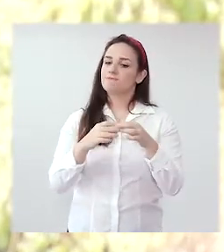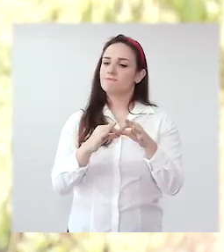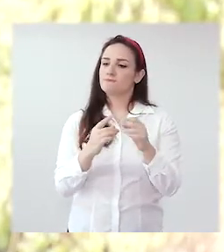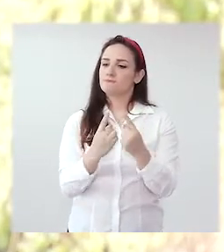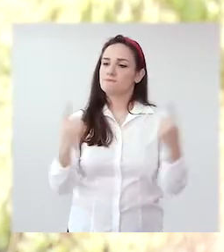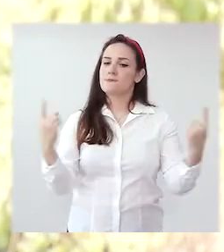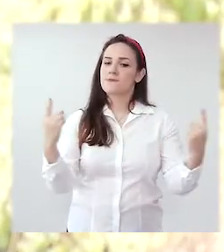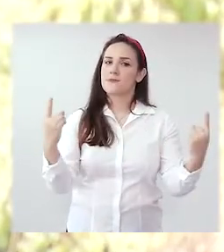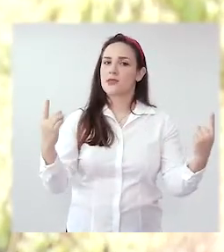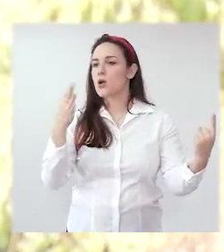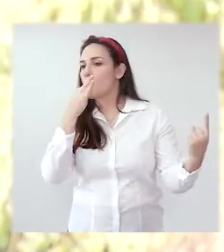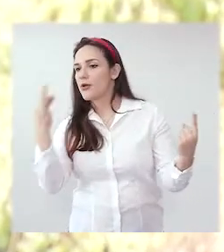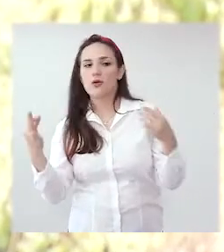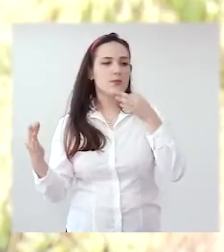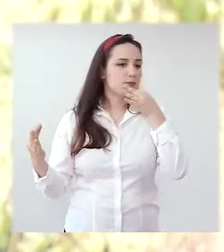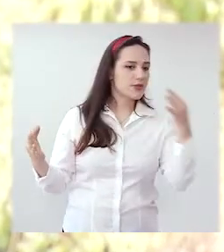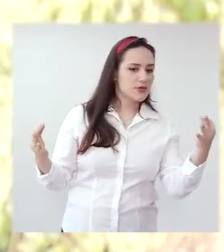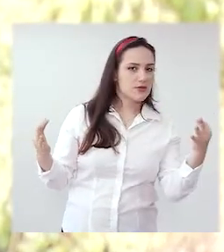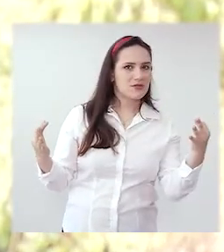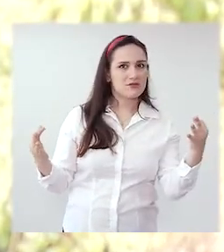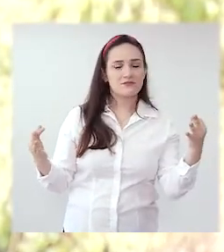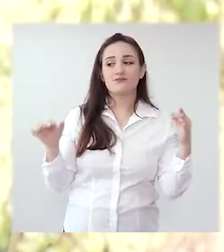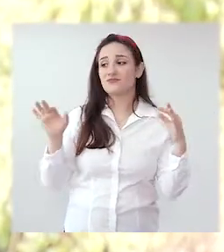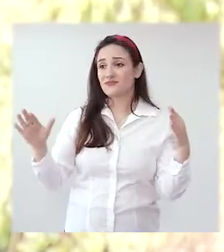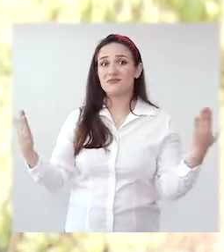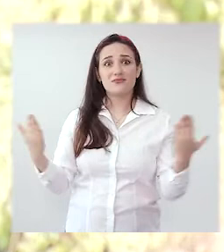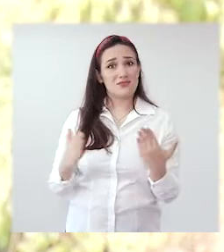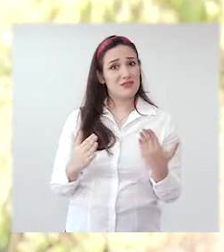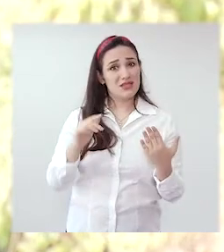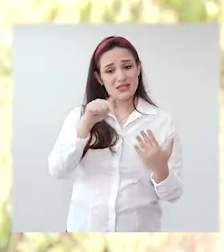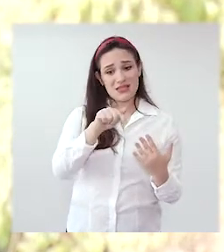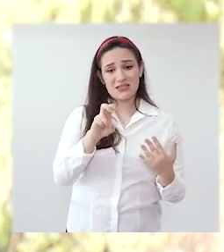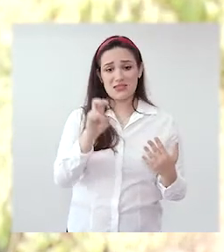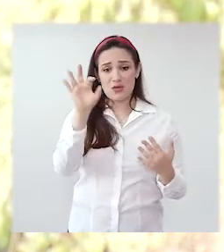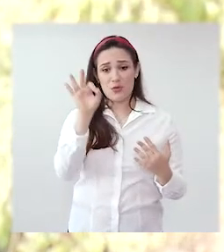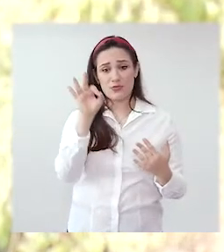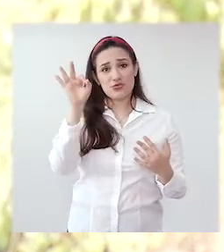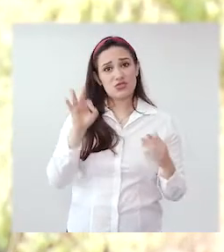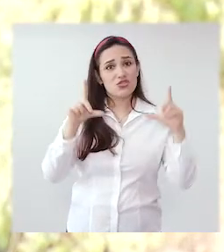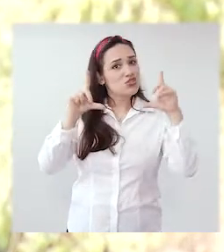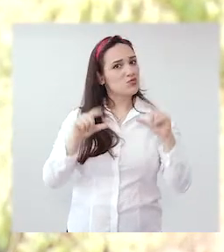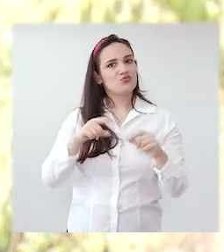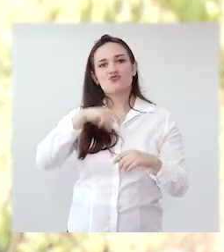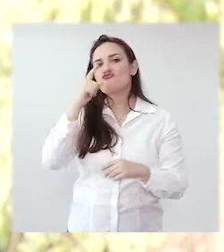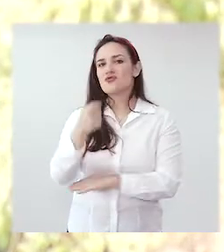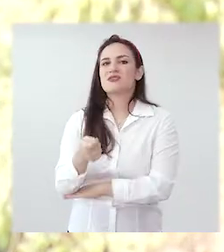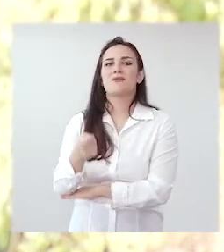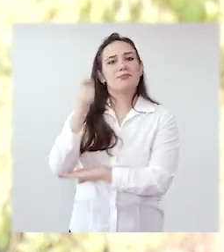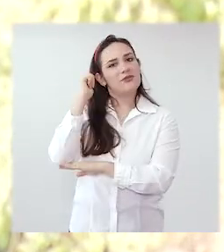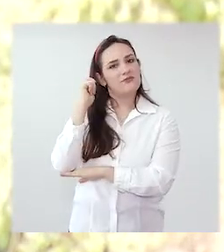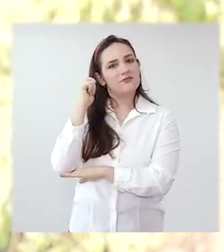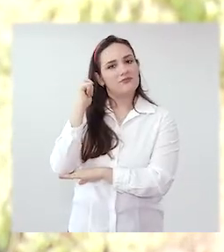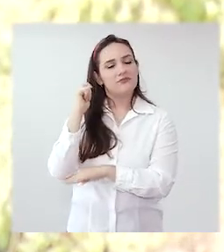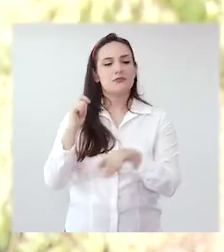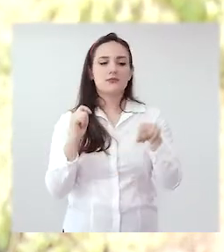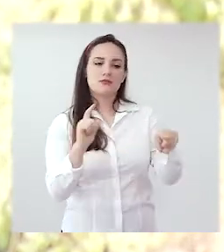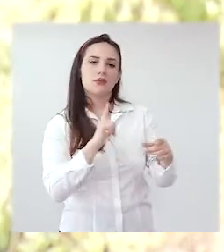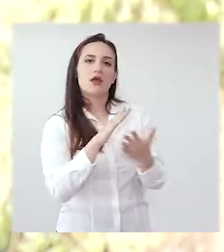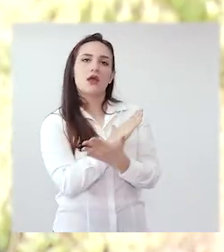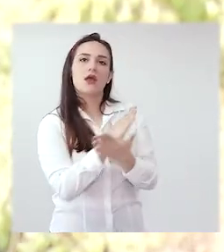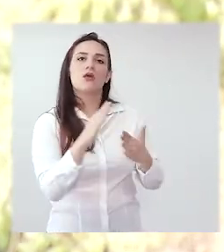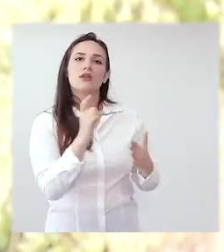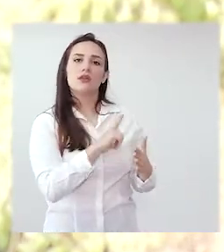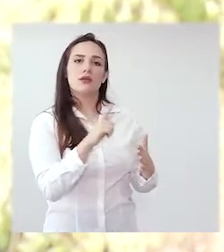quem viu o volume de pescados diminuir 75% em 10 anos nos rios do estado e quem teme que o